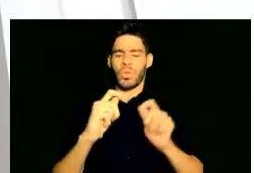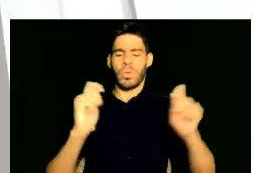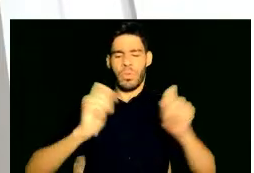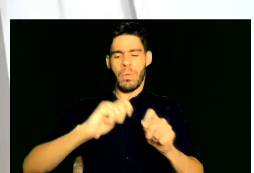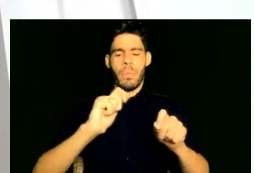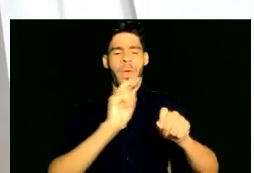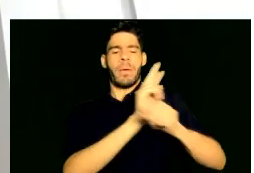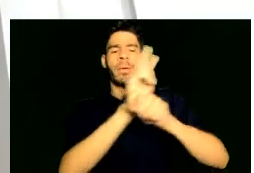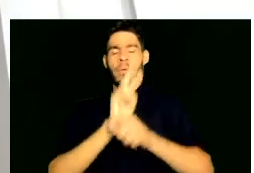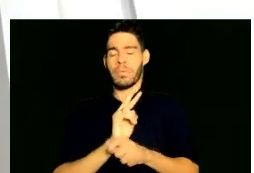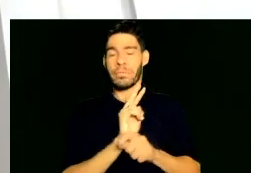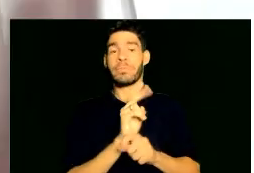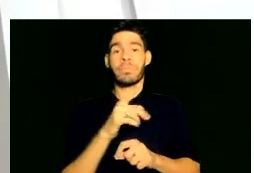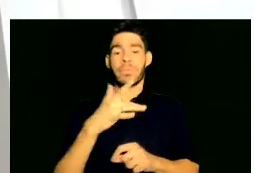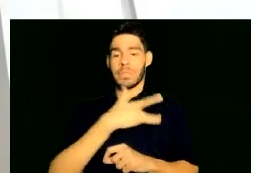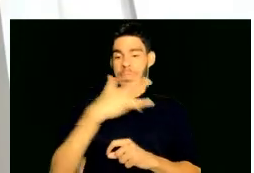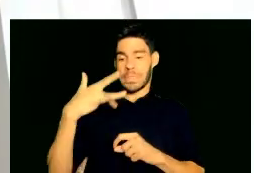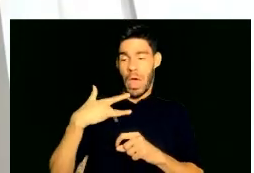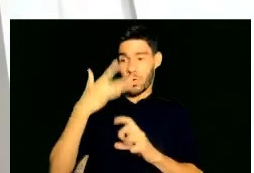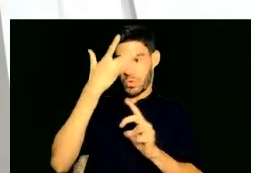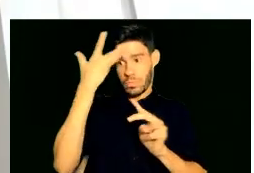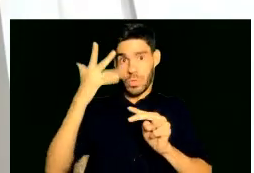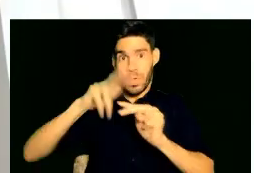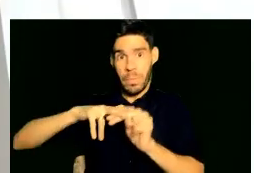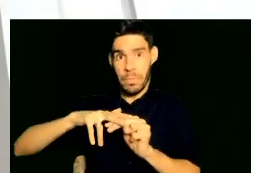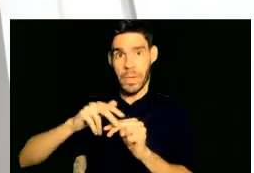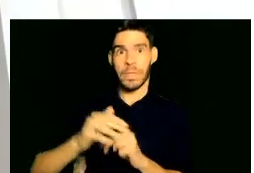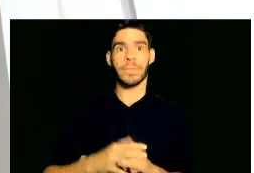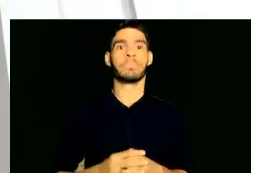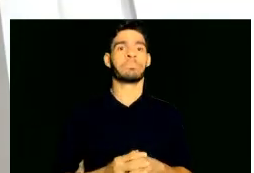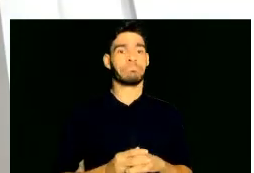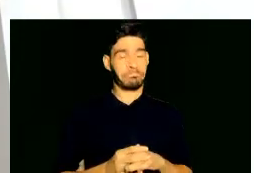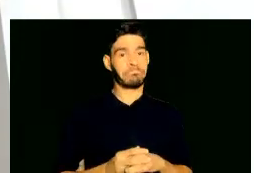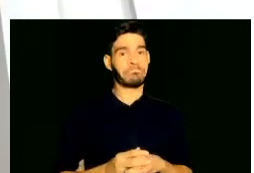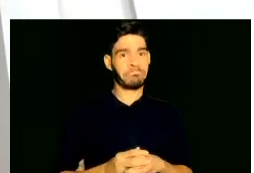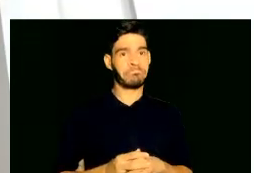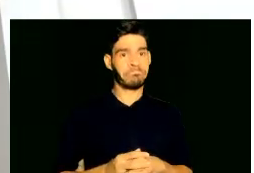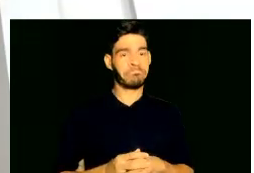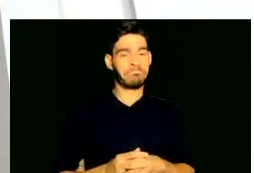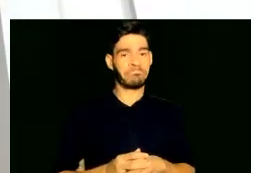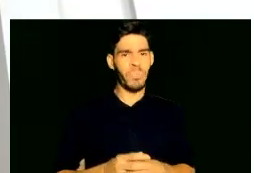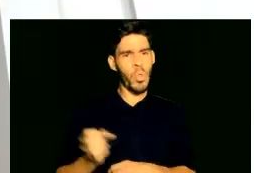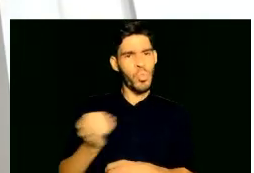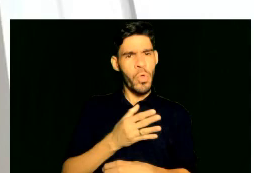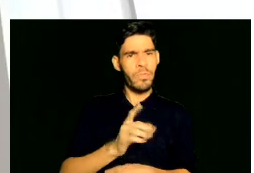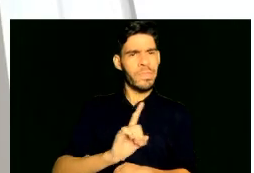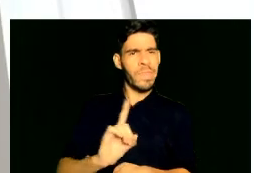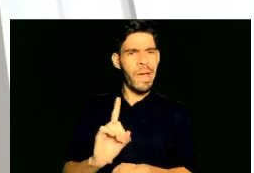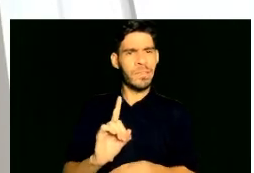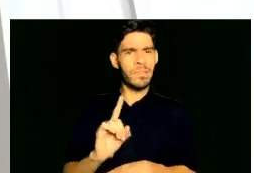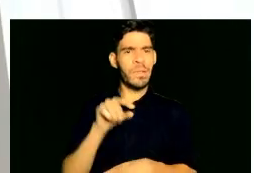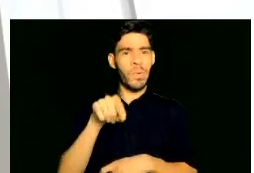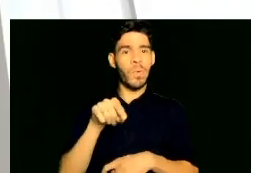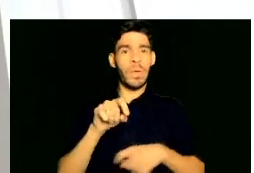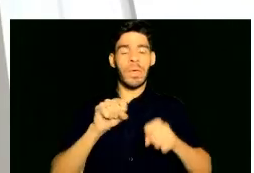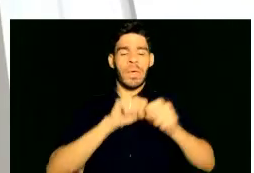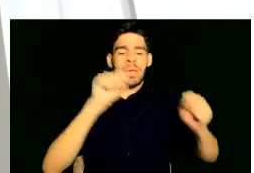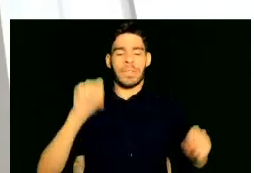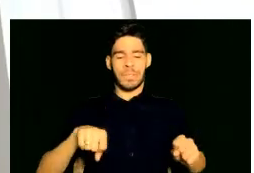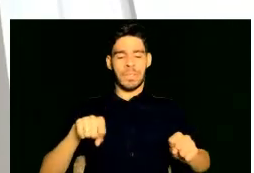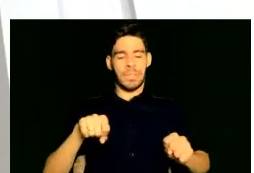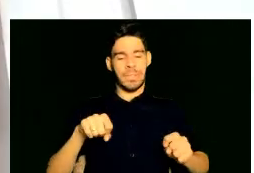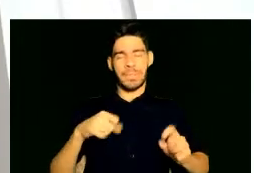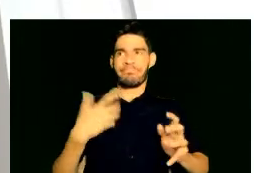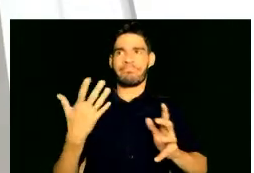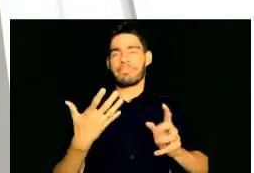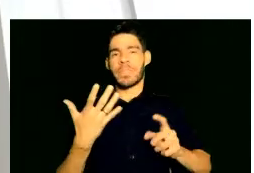haviam feito todo o possível para proteger e conceder a saúde das pessoas em privação de liberdade. Ora, não é novidade para os juízes e